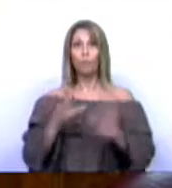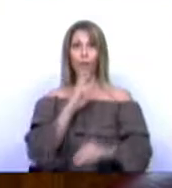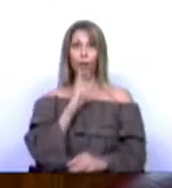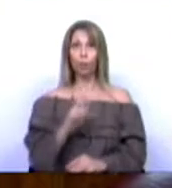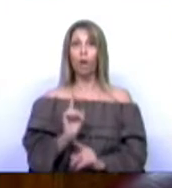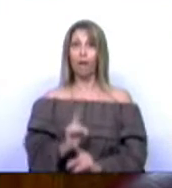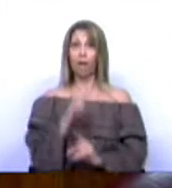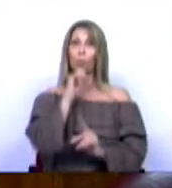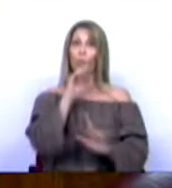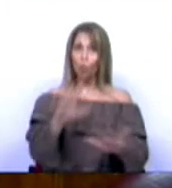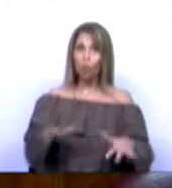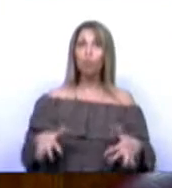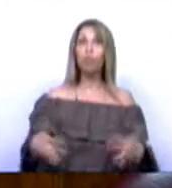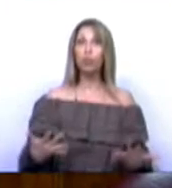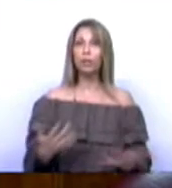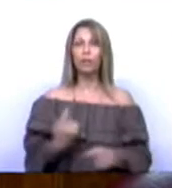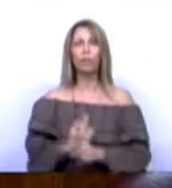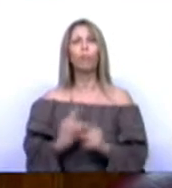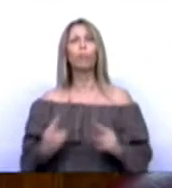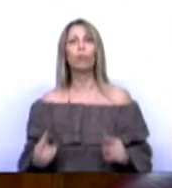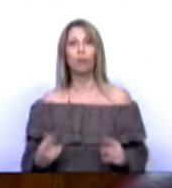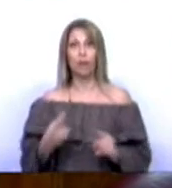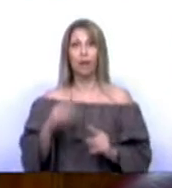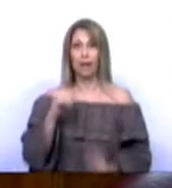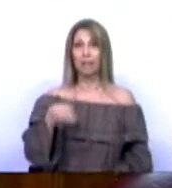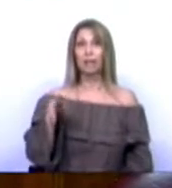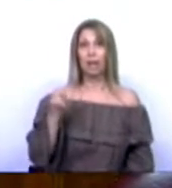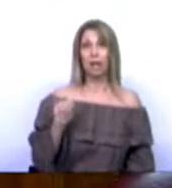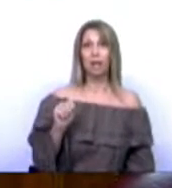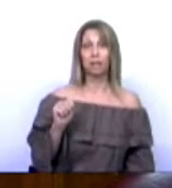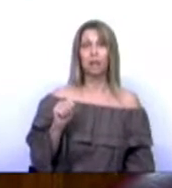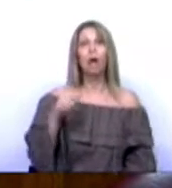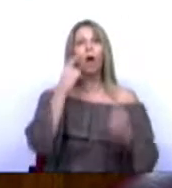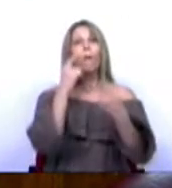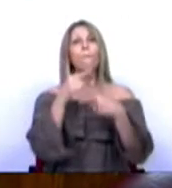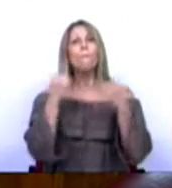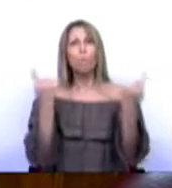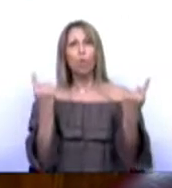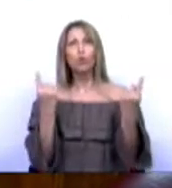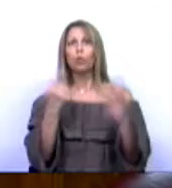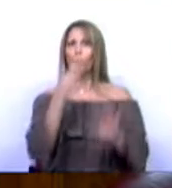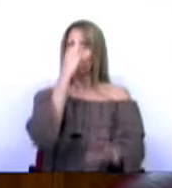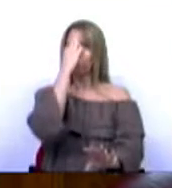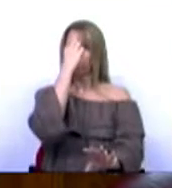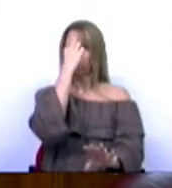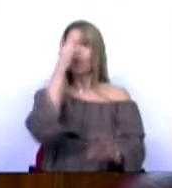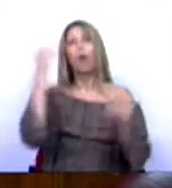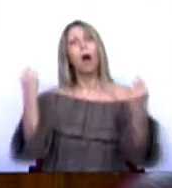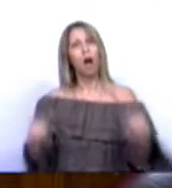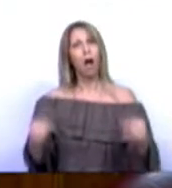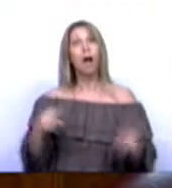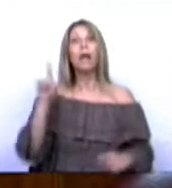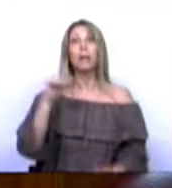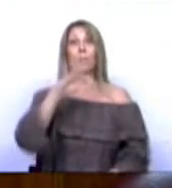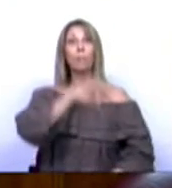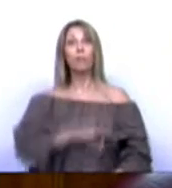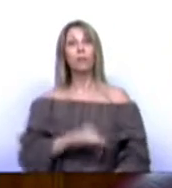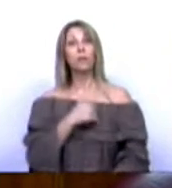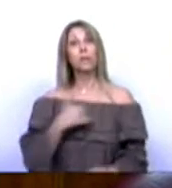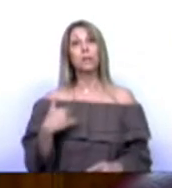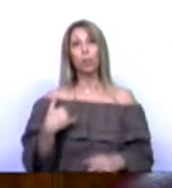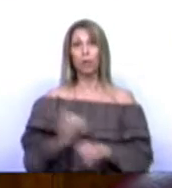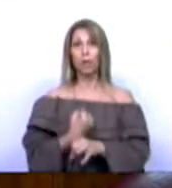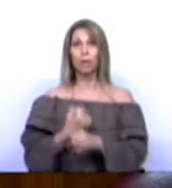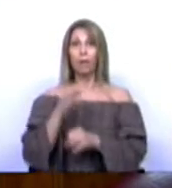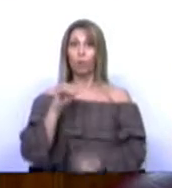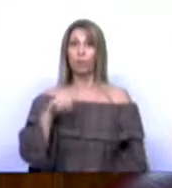foi possível porque o Serviço Nacional de Saúde demonstrou ter uma enorme resiliência e porque os profissionais de saúde que trabalham no Serviço